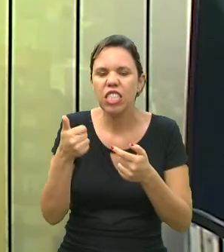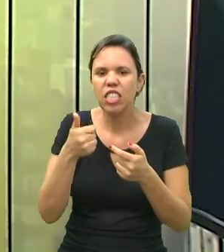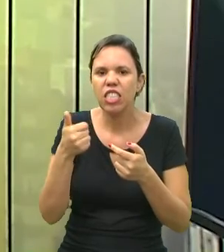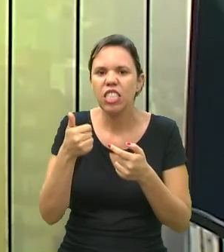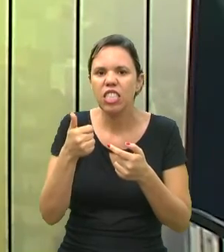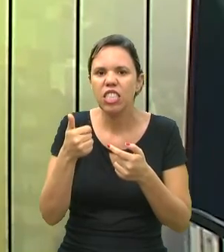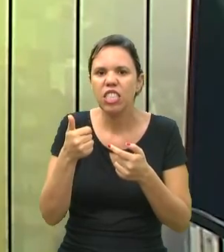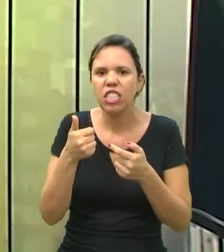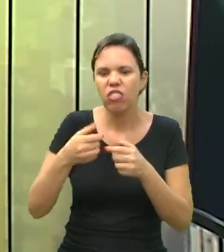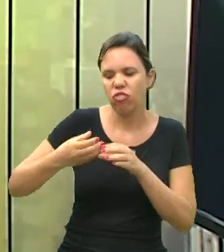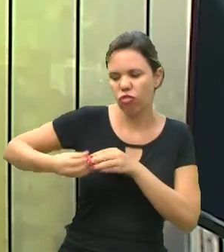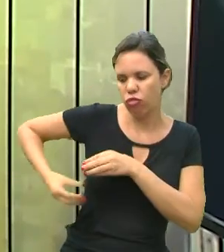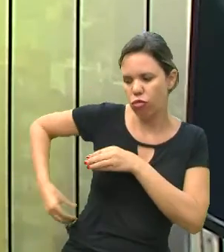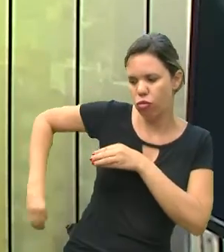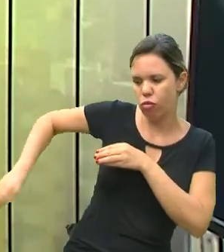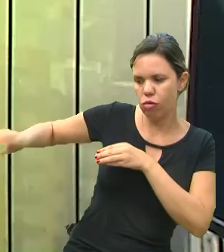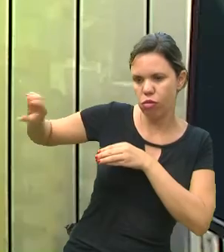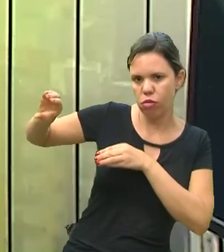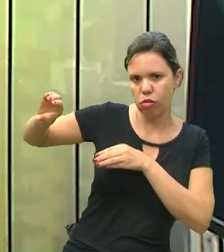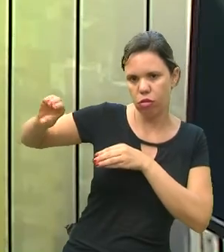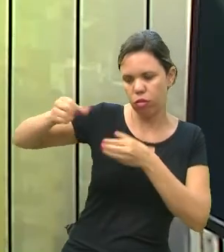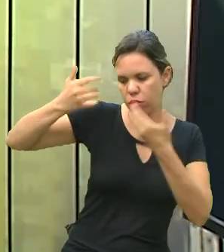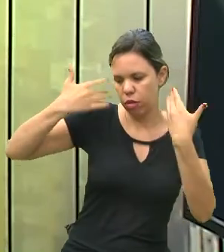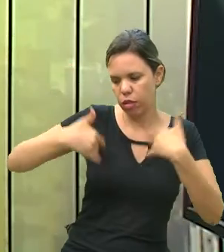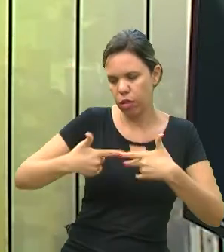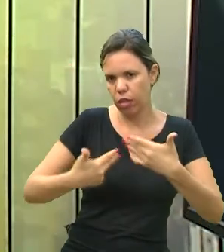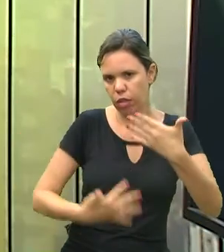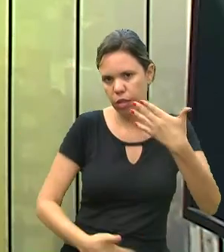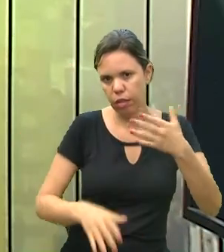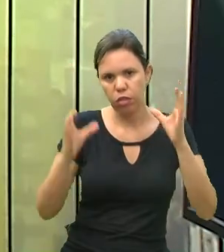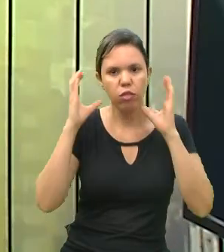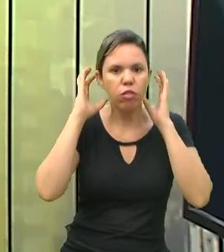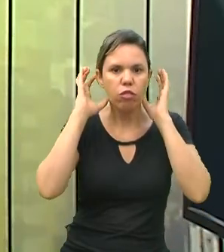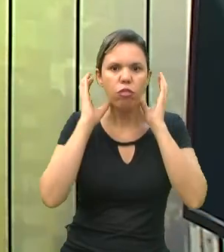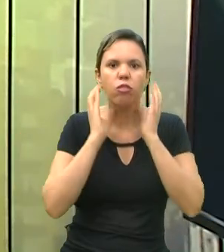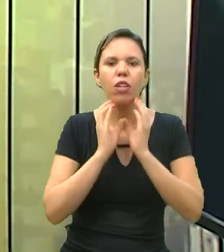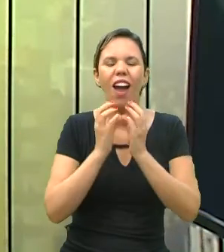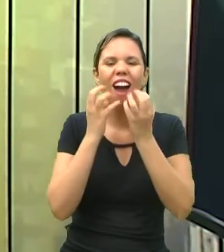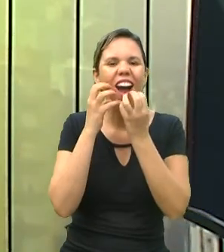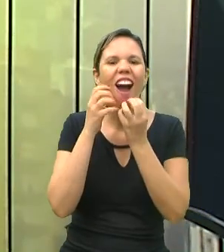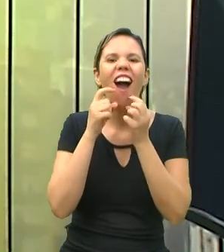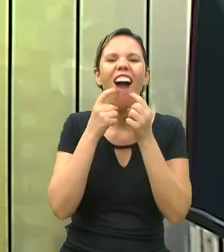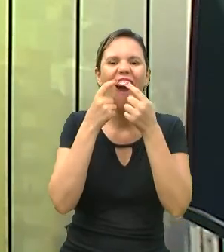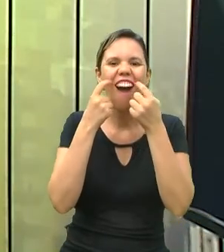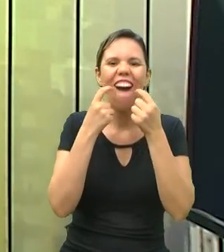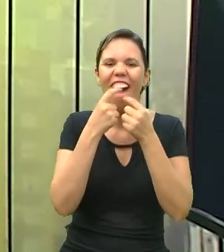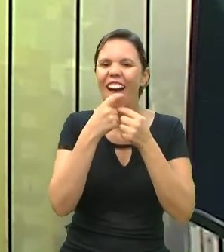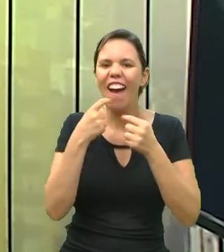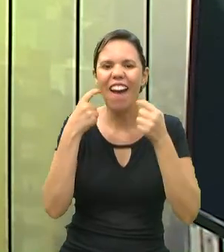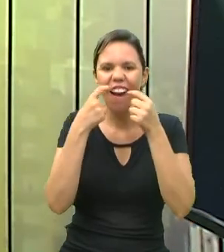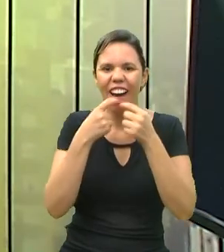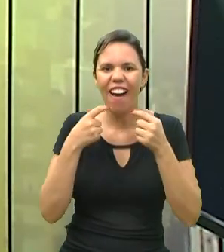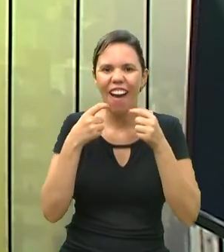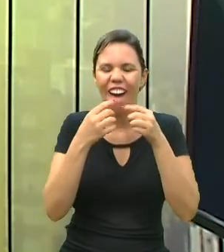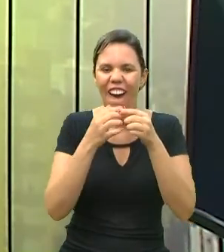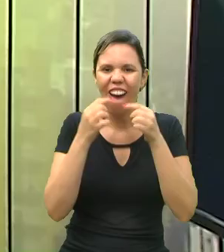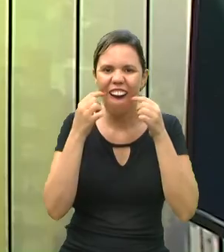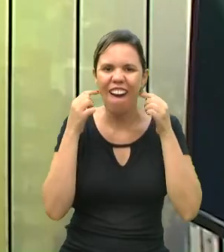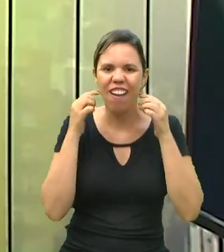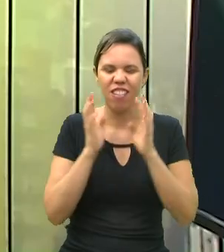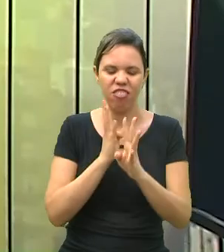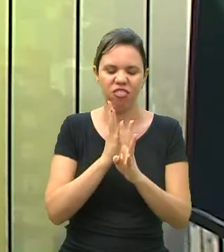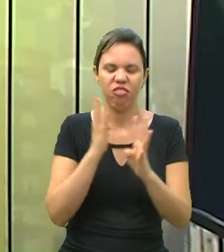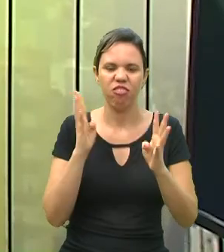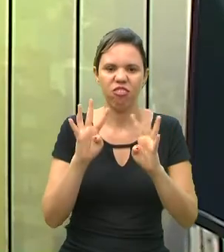primeiras vértebras da cauda, entre outras partes do corpo. O crânio, aliás, tem uma dentição bem específica, com fileiras de dentes